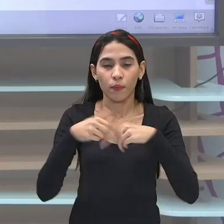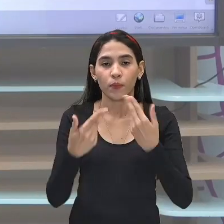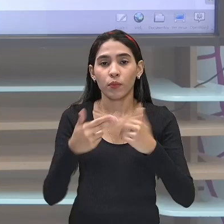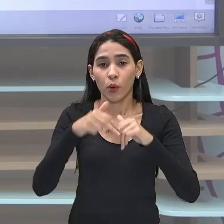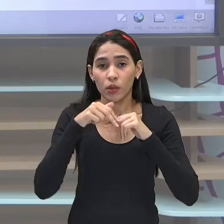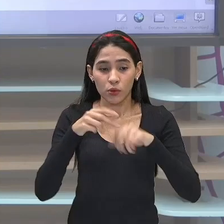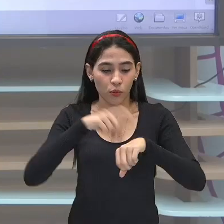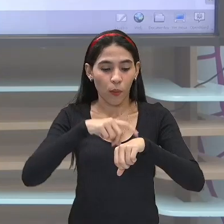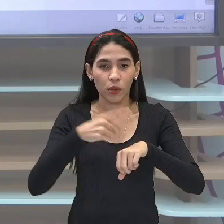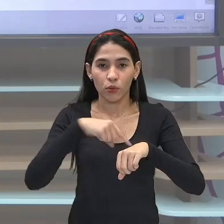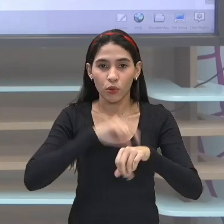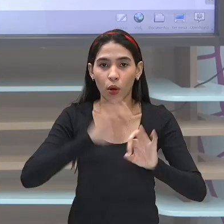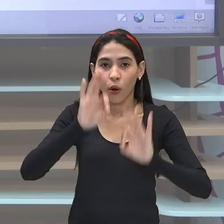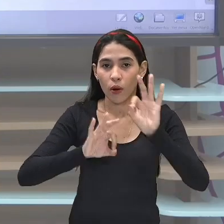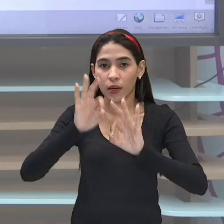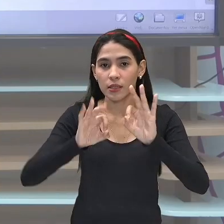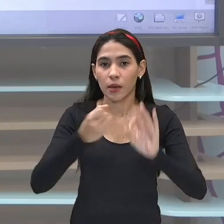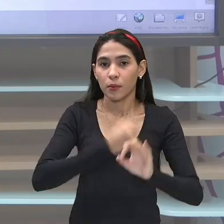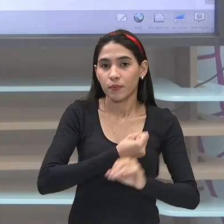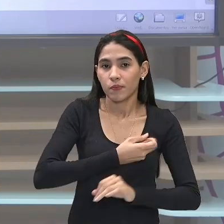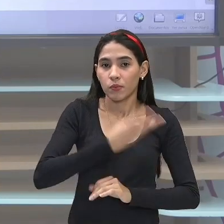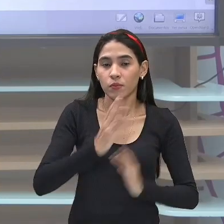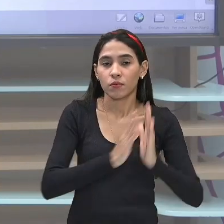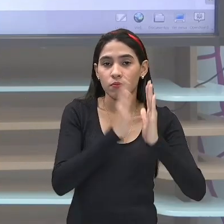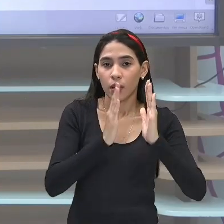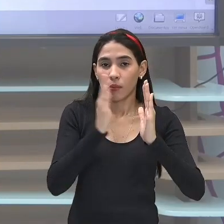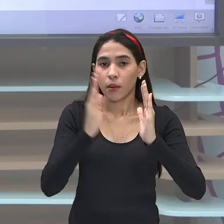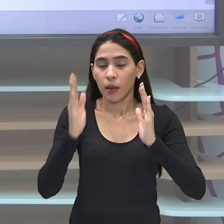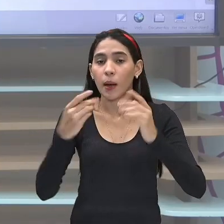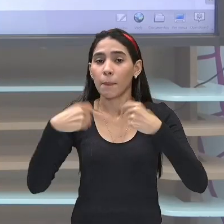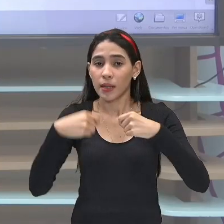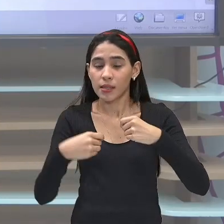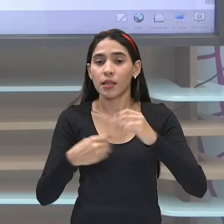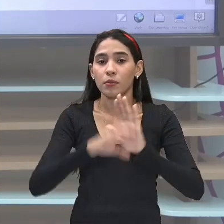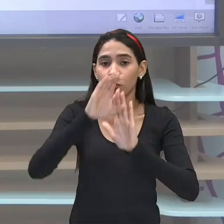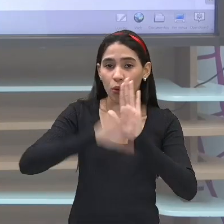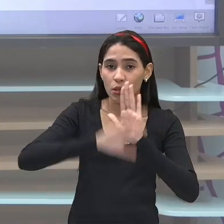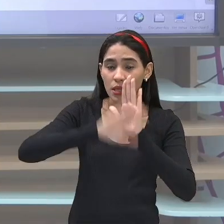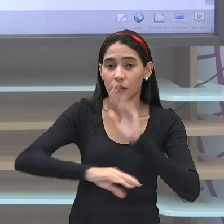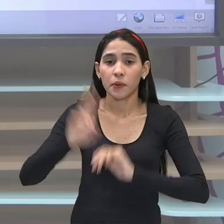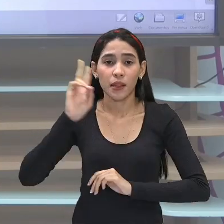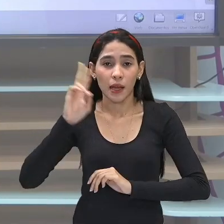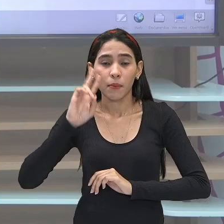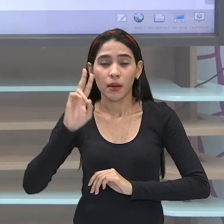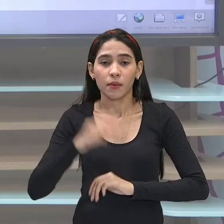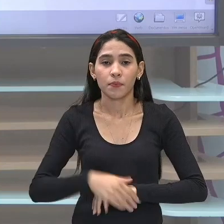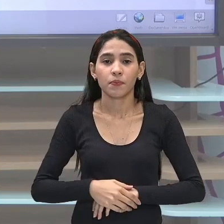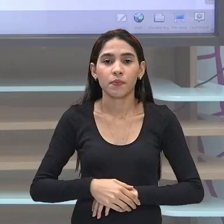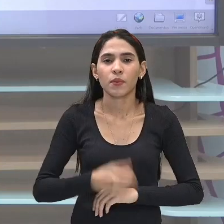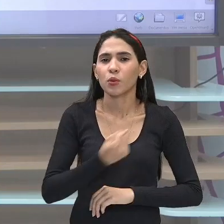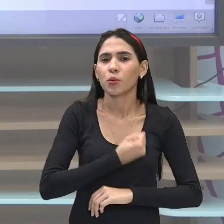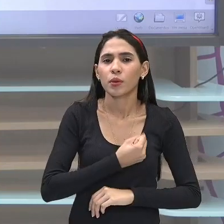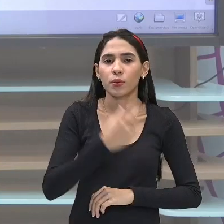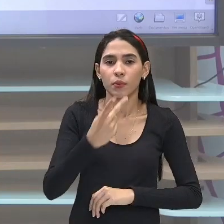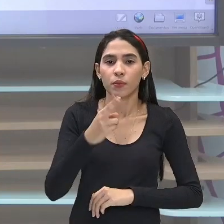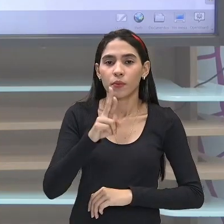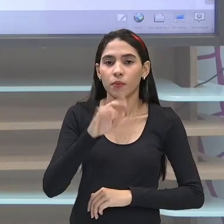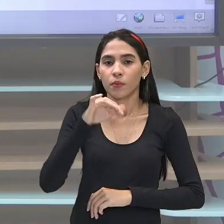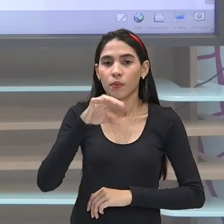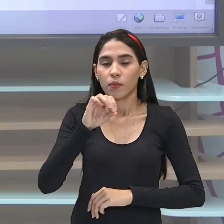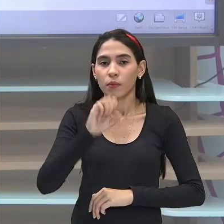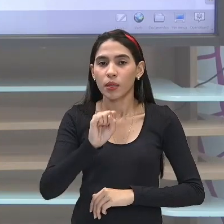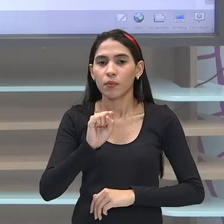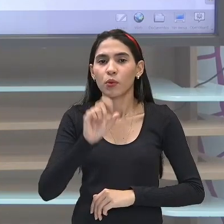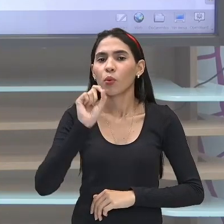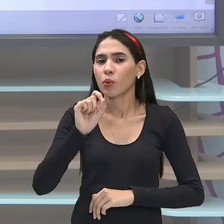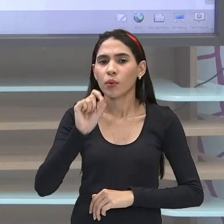gente precisa nos lembrarmos do conceito dos números primos. O que é um número primo? Tá? O que é um